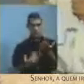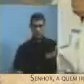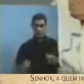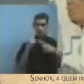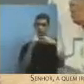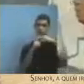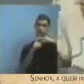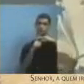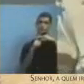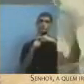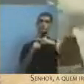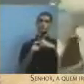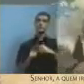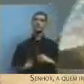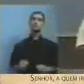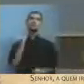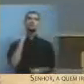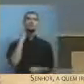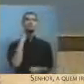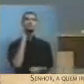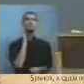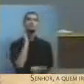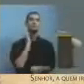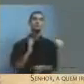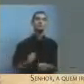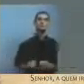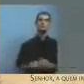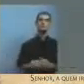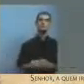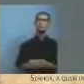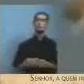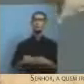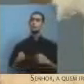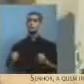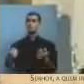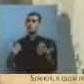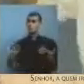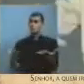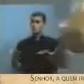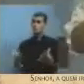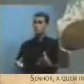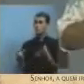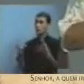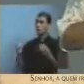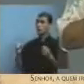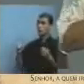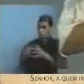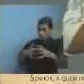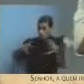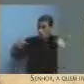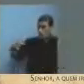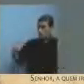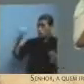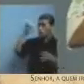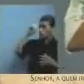João capítulo 20 nos mostra o grande dom do ressuscitado é a paz esteja convosco.